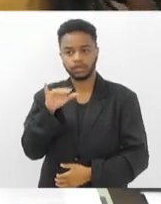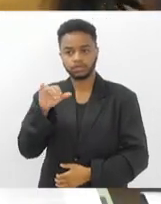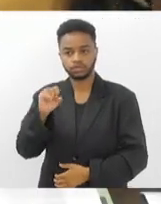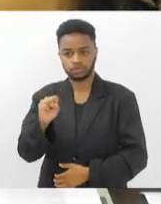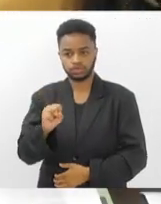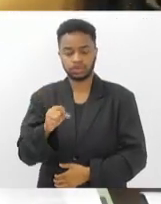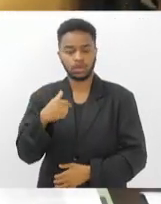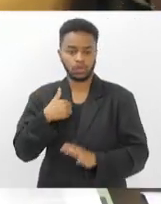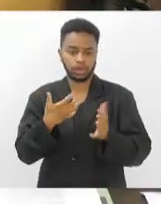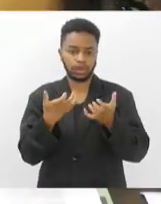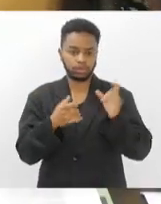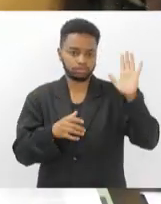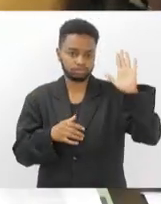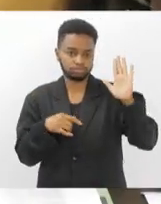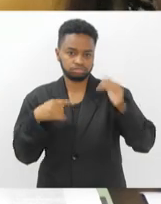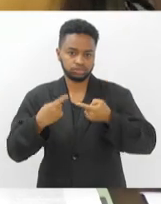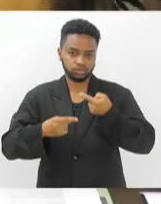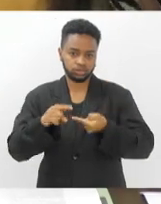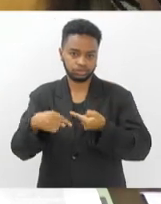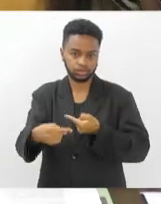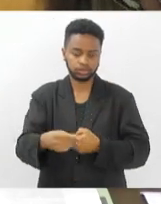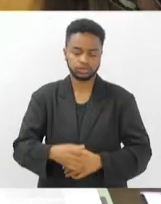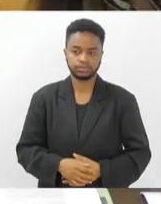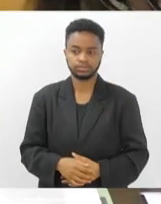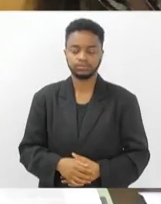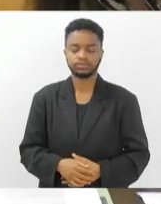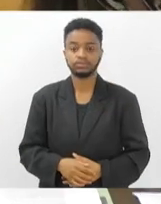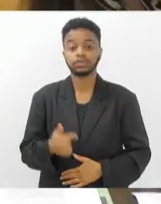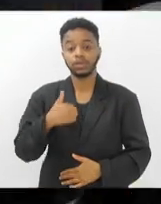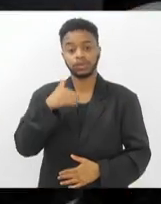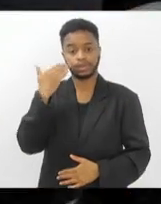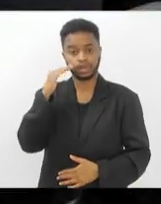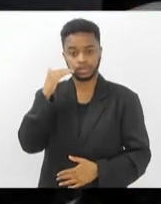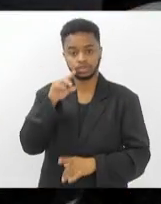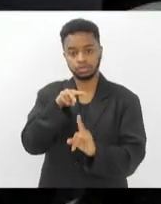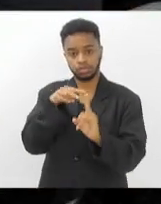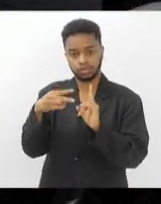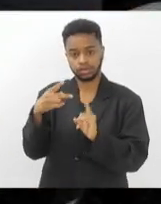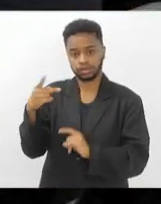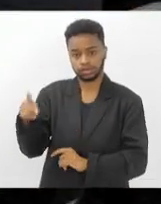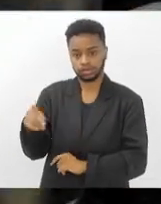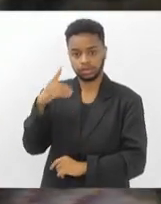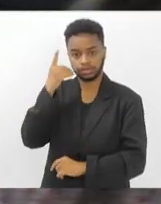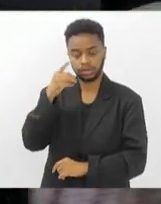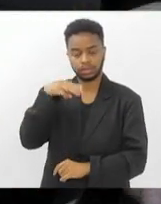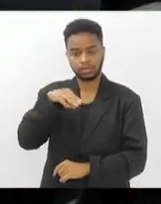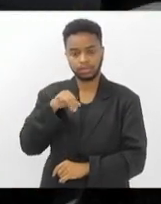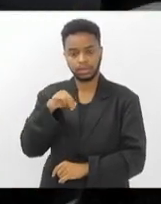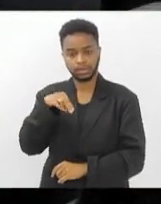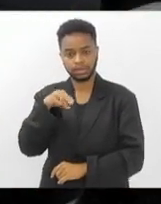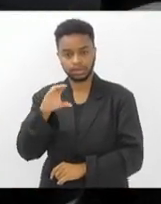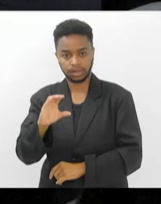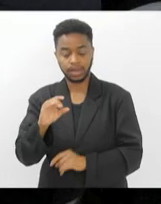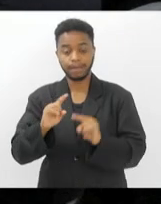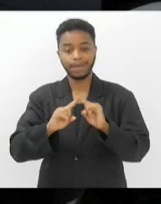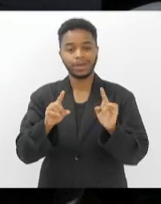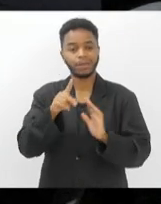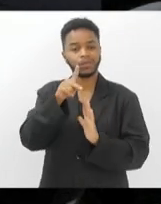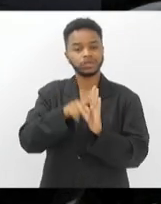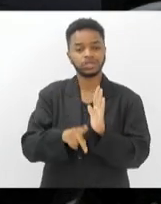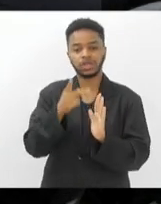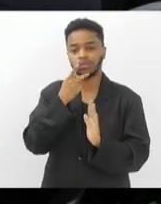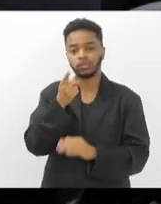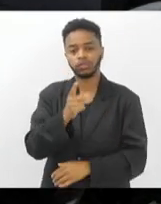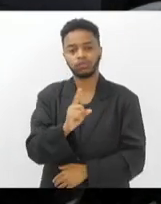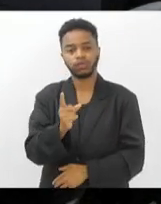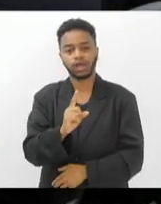Eu quero discutir também a palavra. Senhor presidente, eu entendi o ponto do deputado Carlos Mink, mas o projeto não fala, aqui